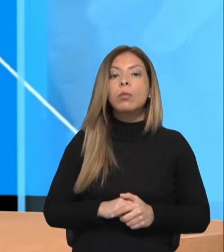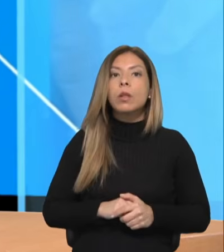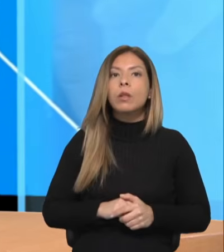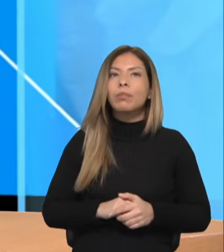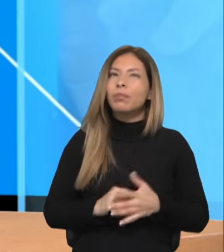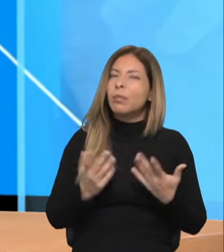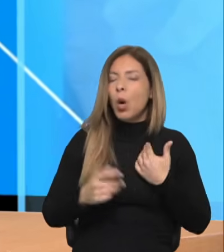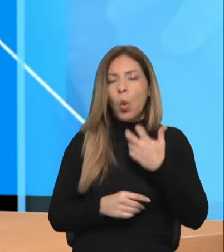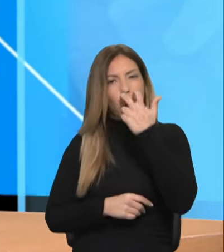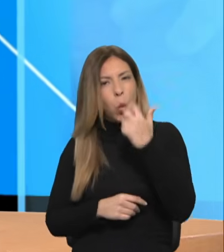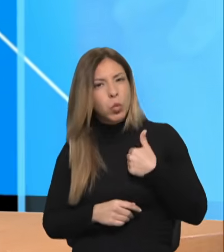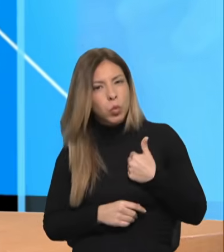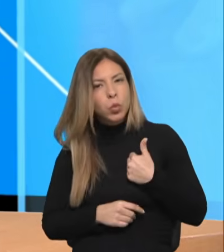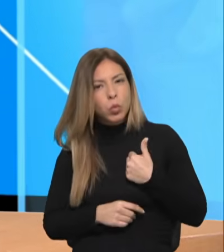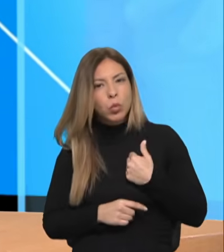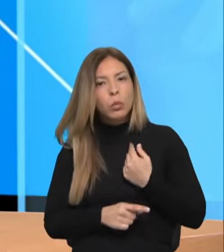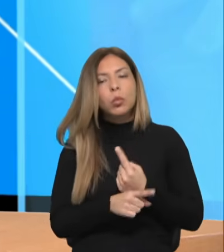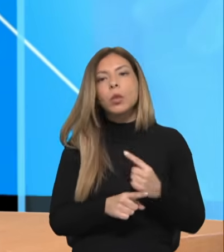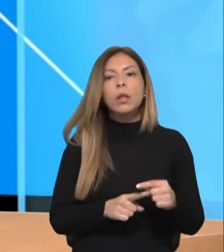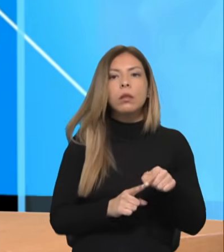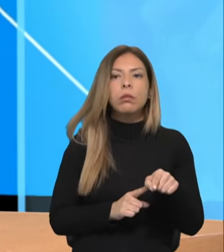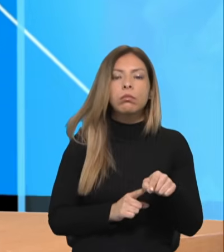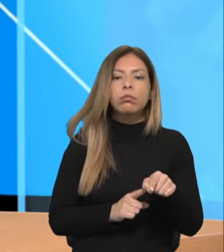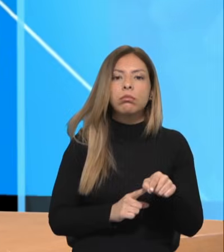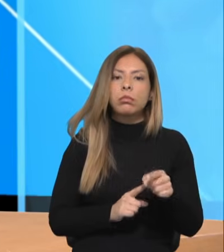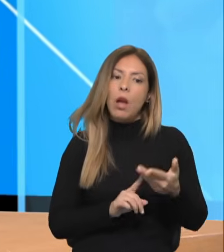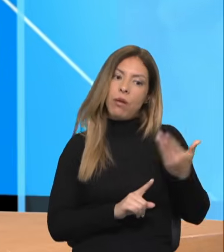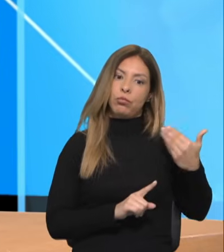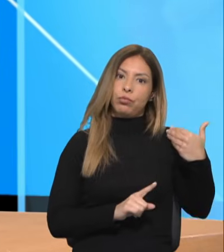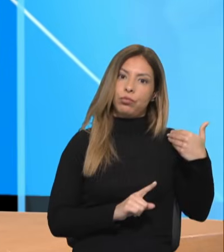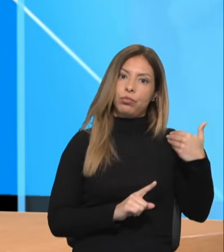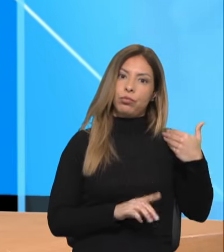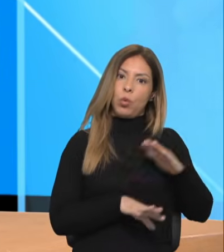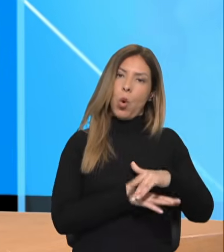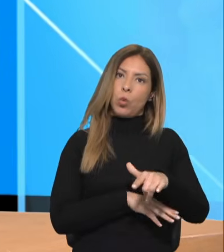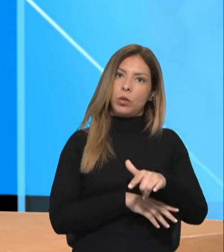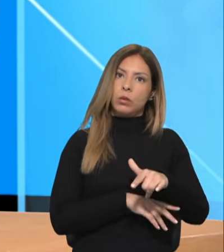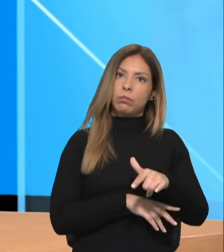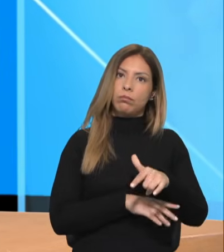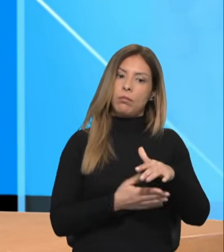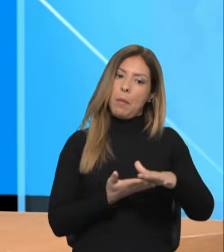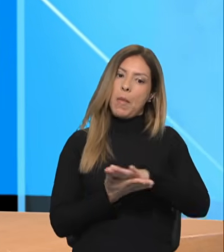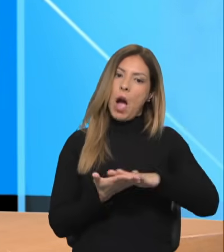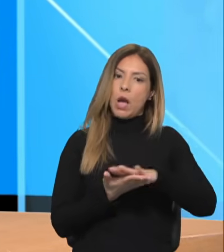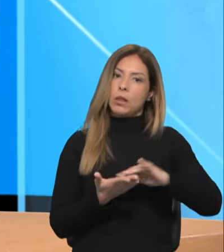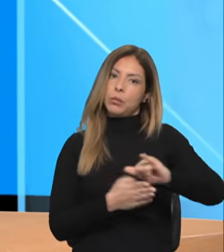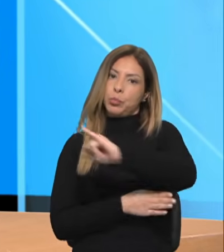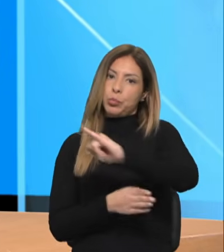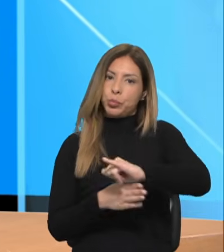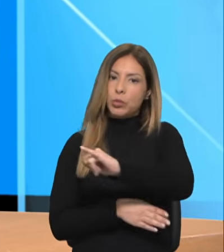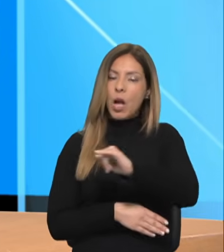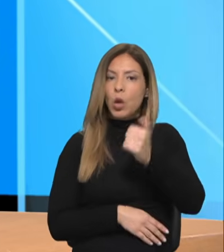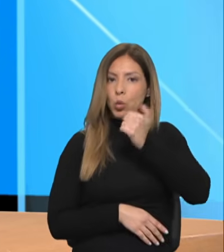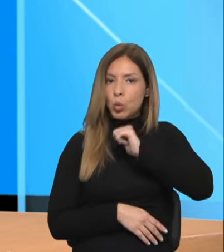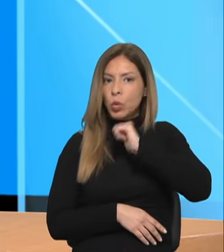ser curioso de perceber, depois da polémica em torno da utilização da base das Lajes e